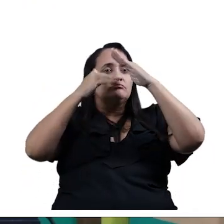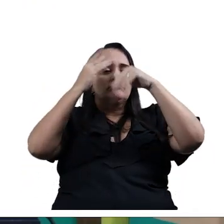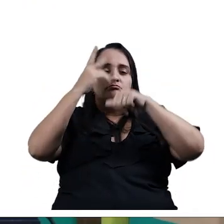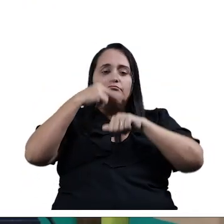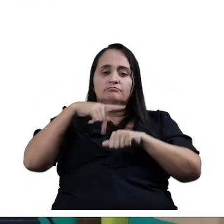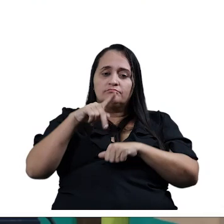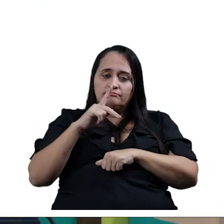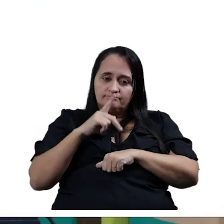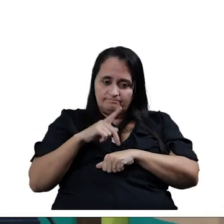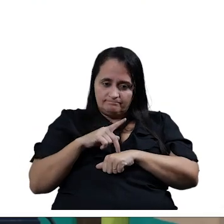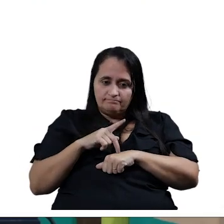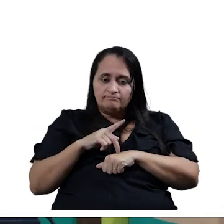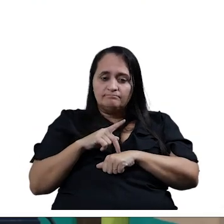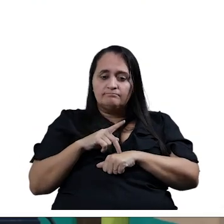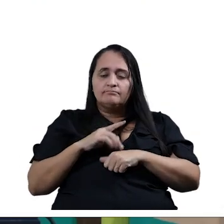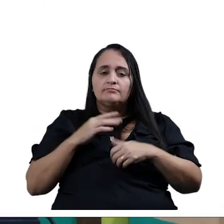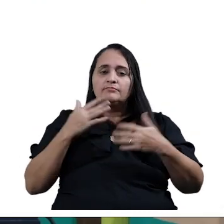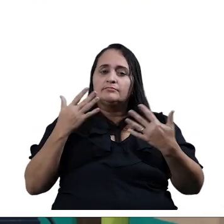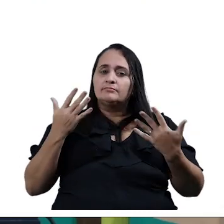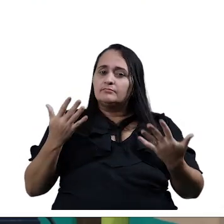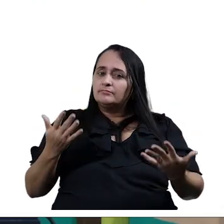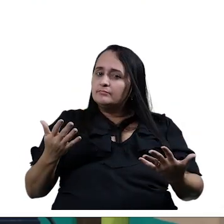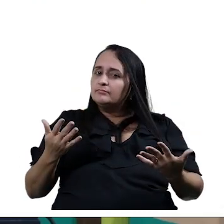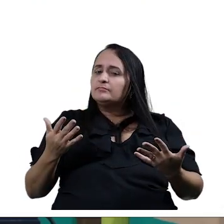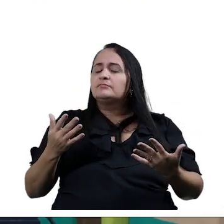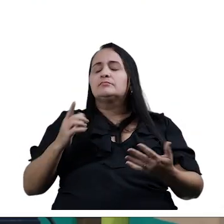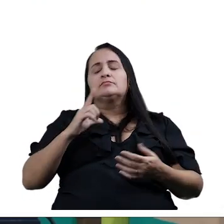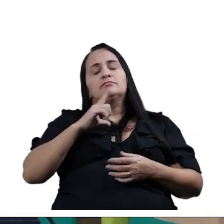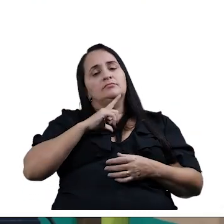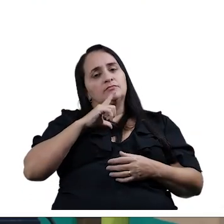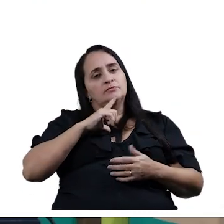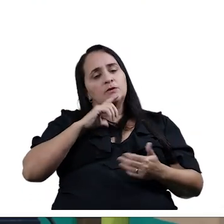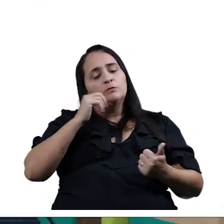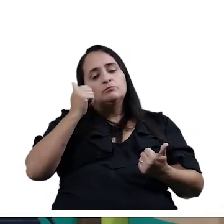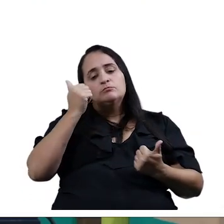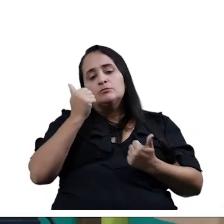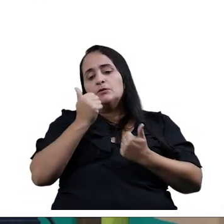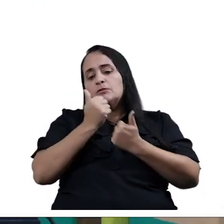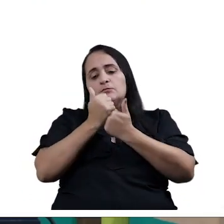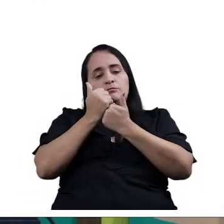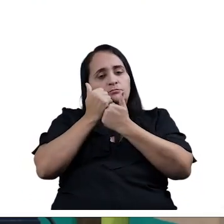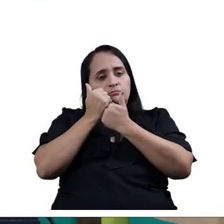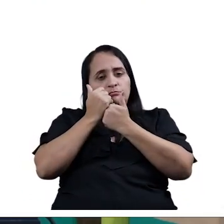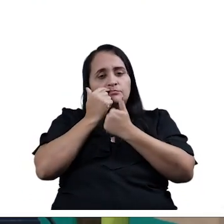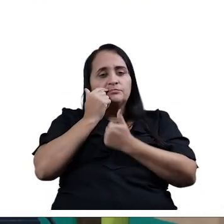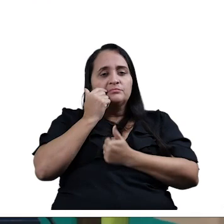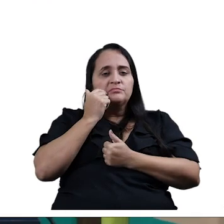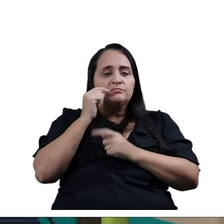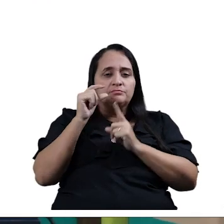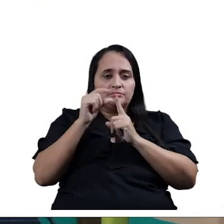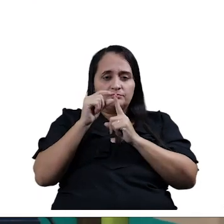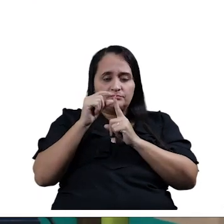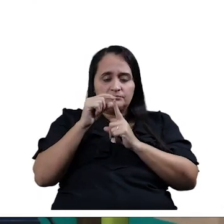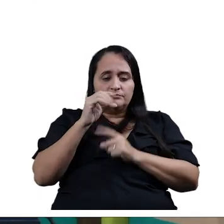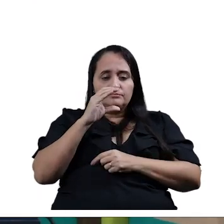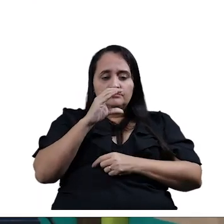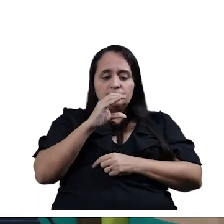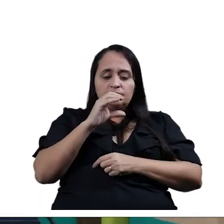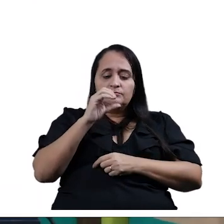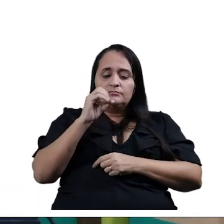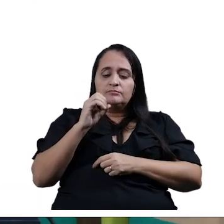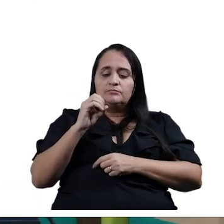é uma cooperação. Olha outra palavra aqui importante. São várias pessoas diferentes,